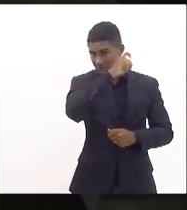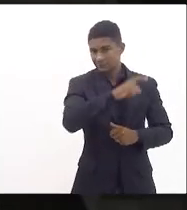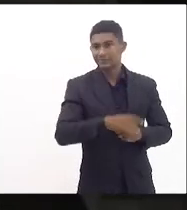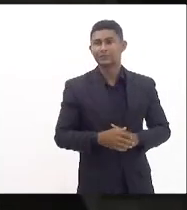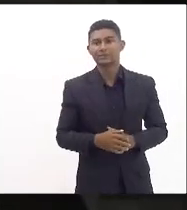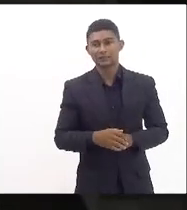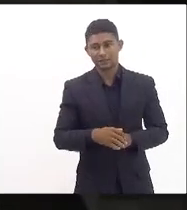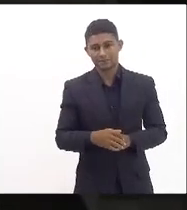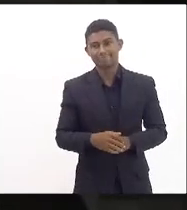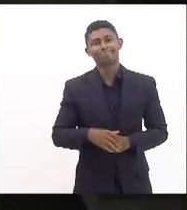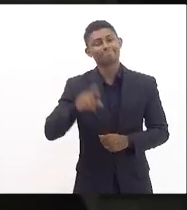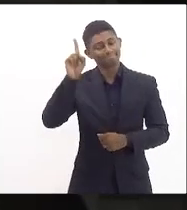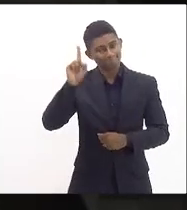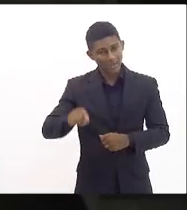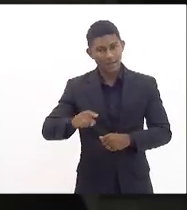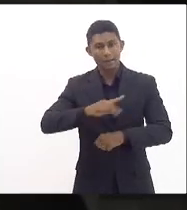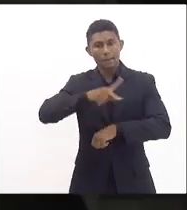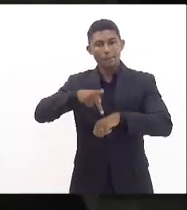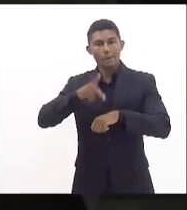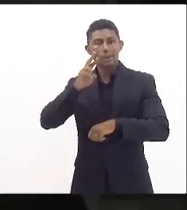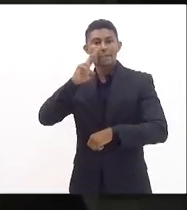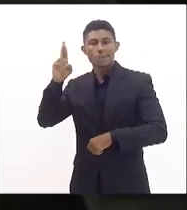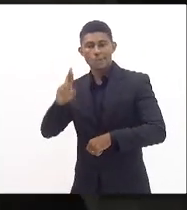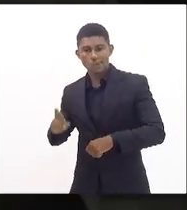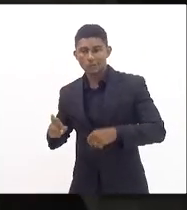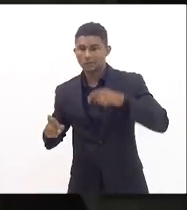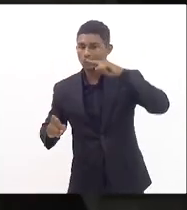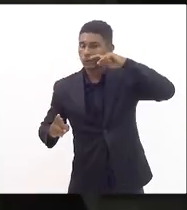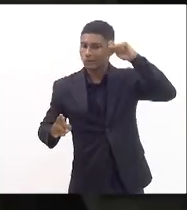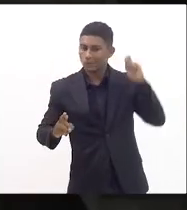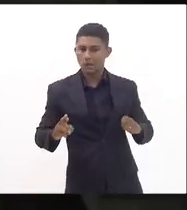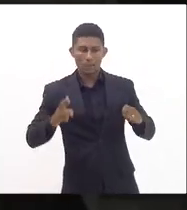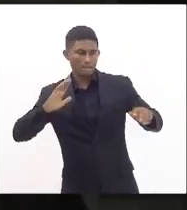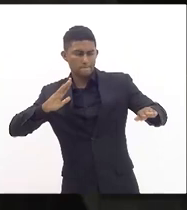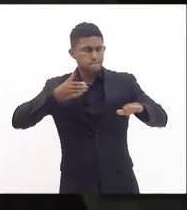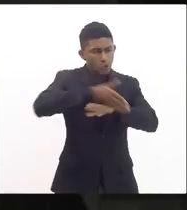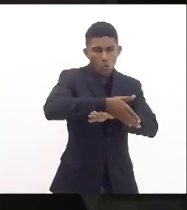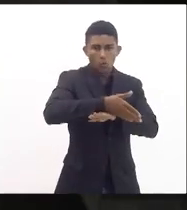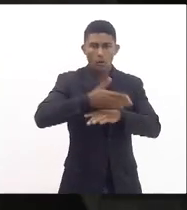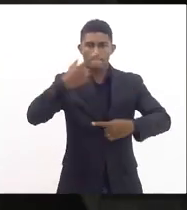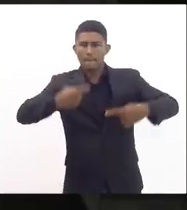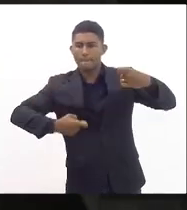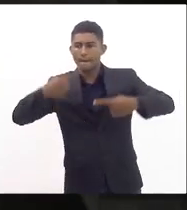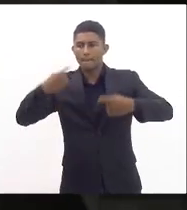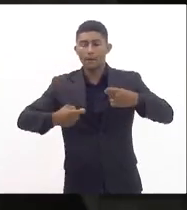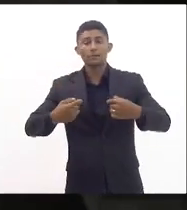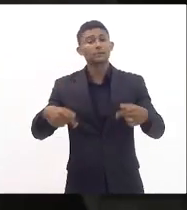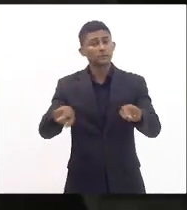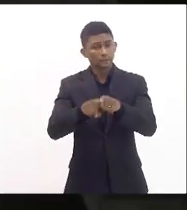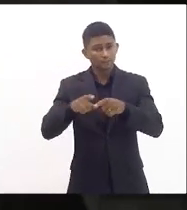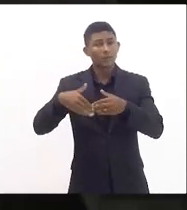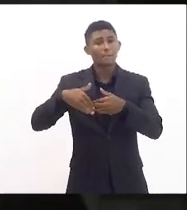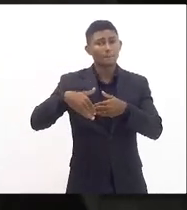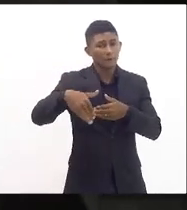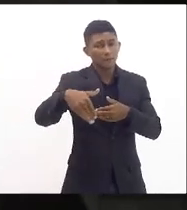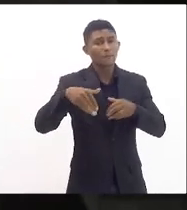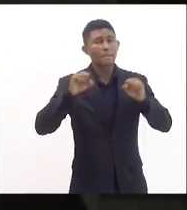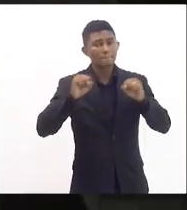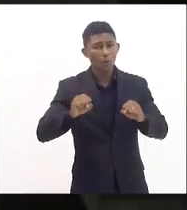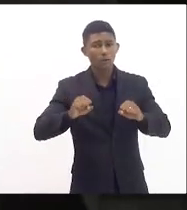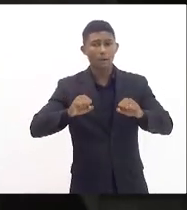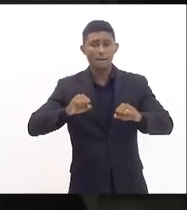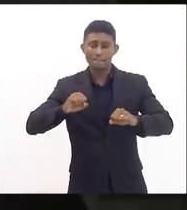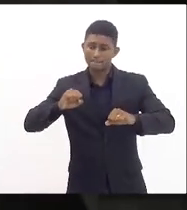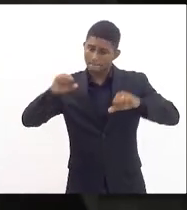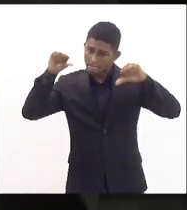é a invasão da Rússia na Ucrânia e o desdobramento de tudo isso.